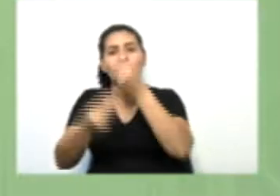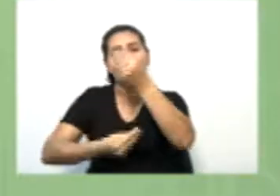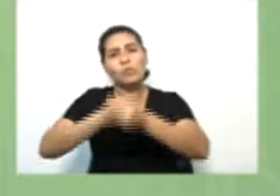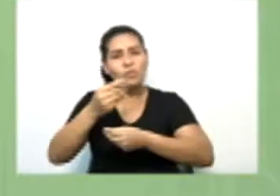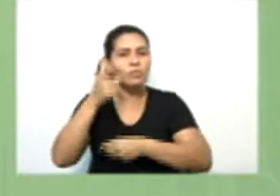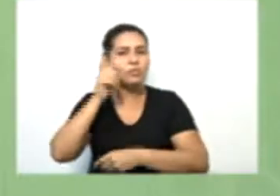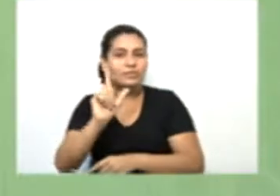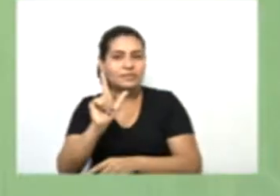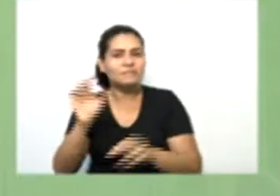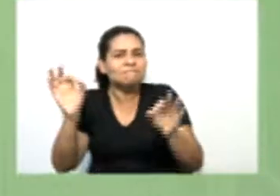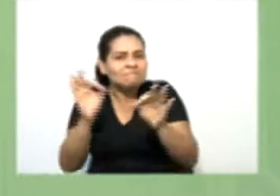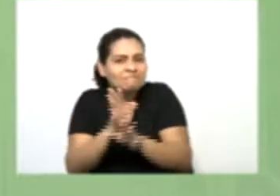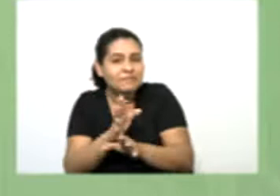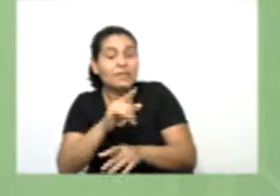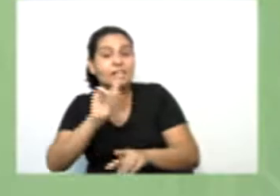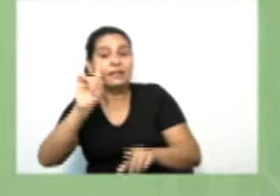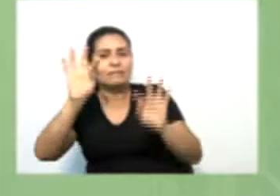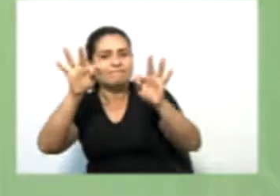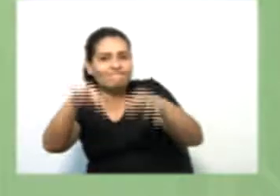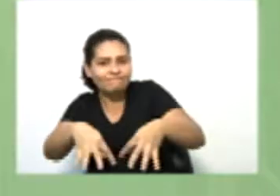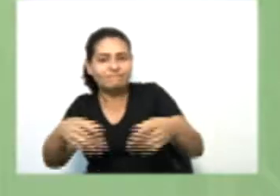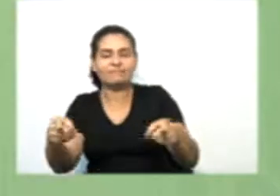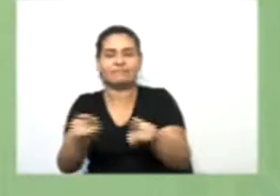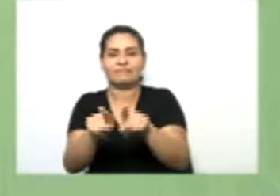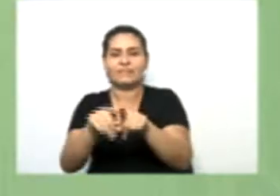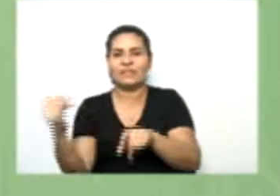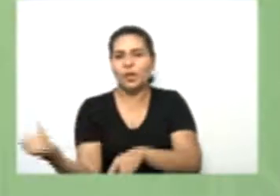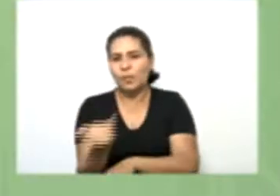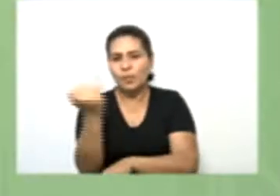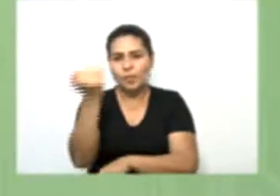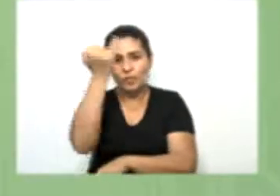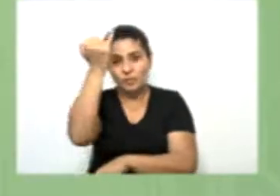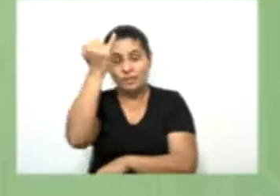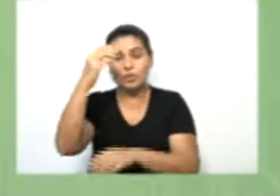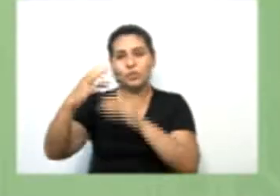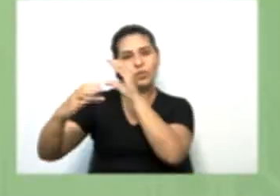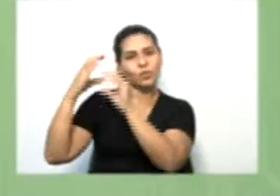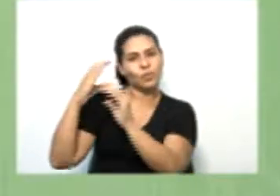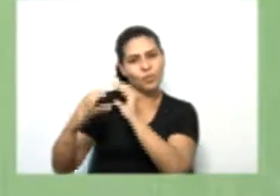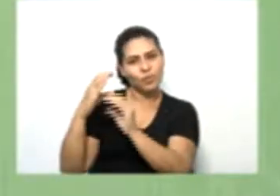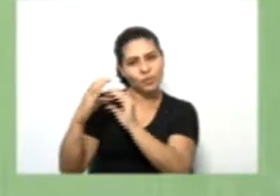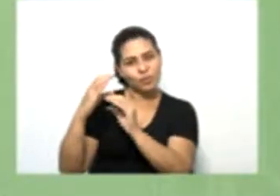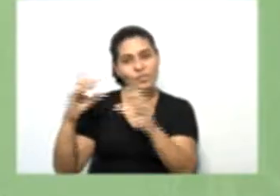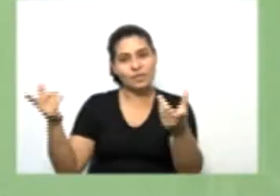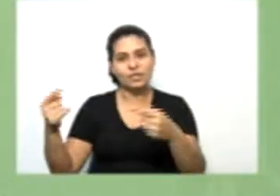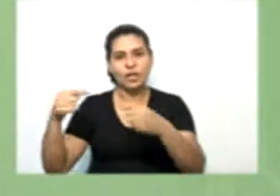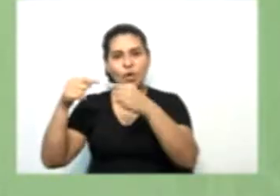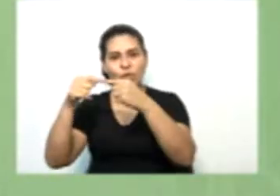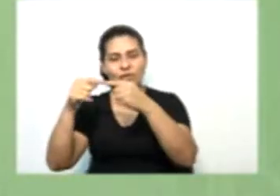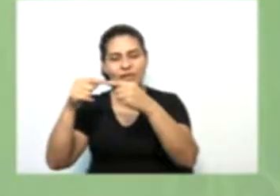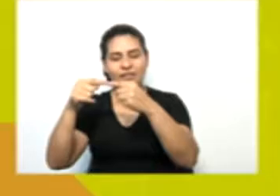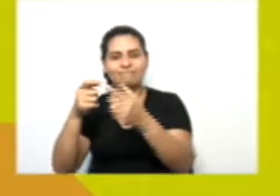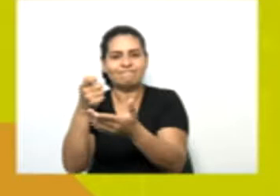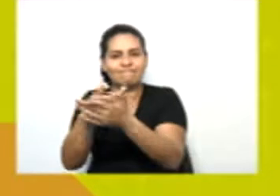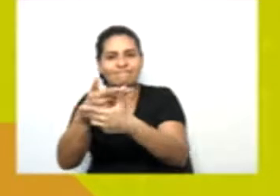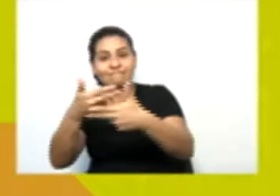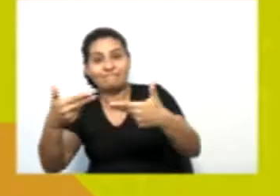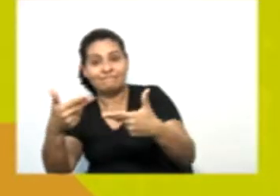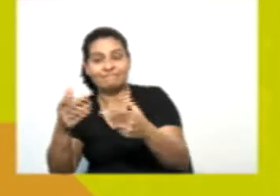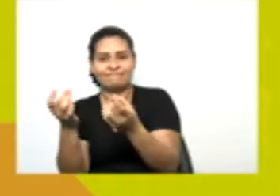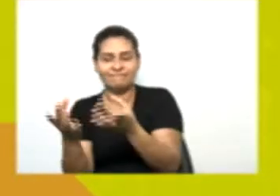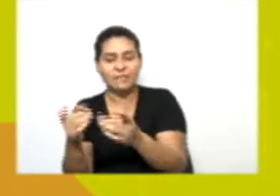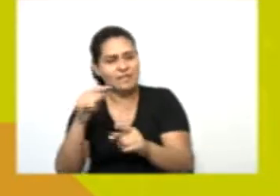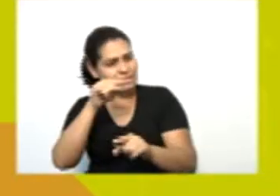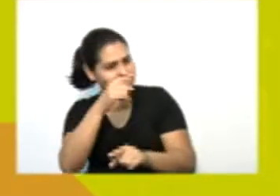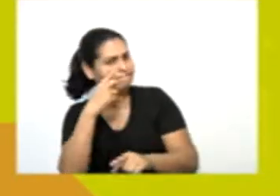de solucioná-los. Por fim, veremos a importância de uma boa comunicação para as negociações. Prestem atenção